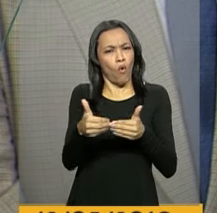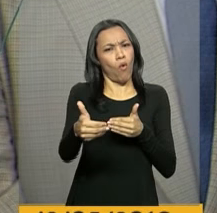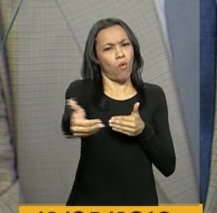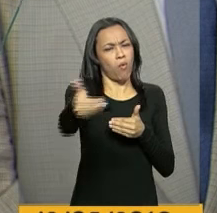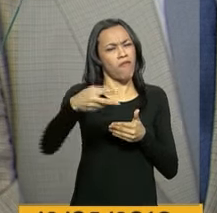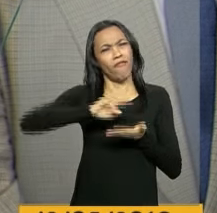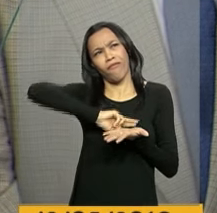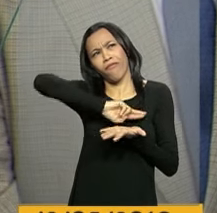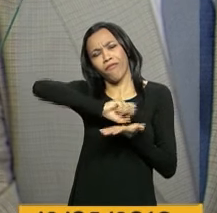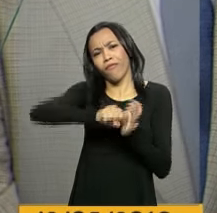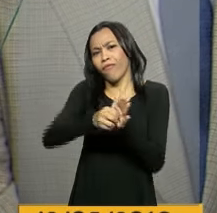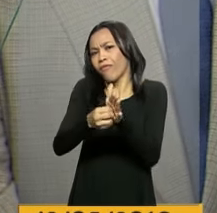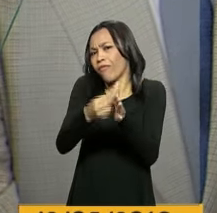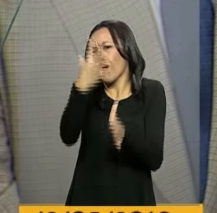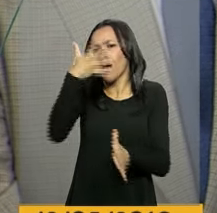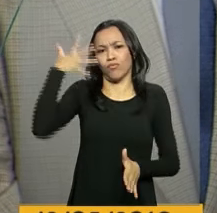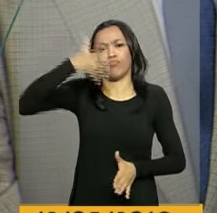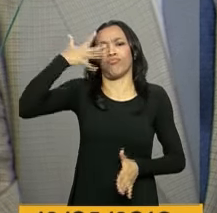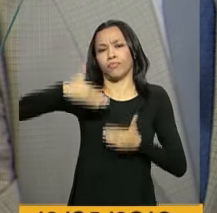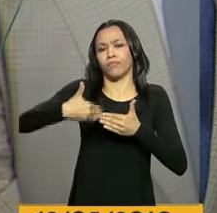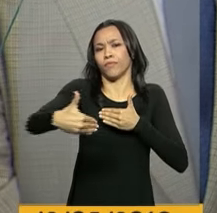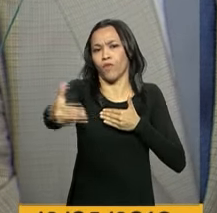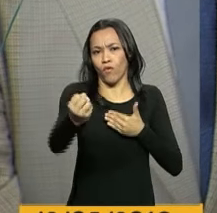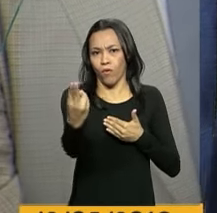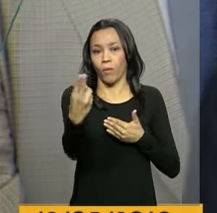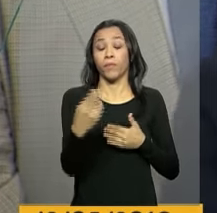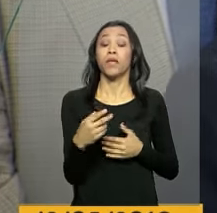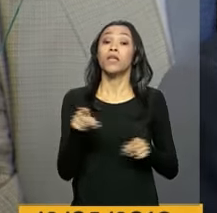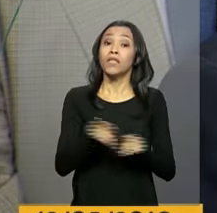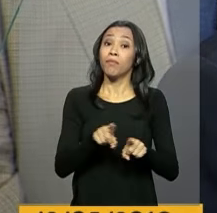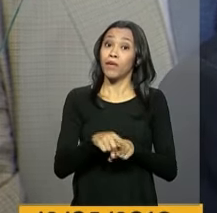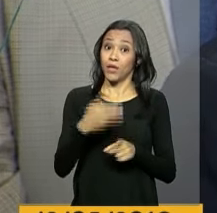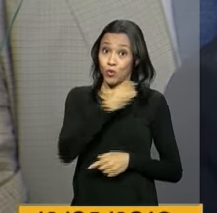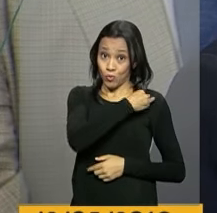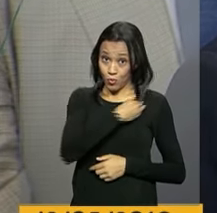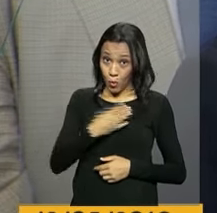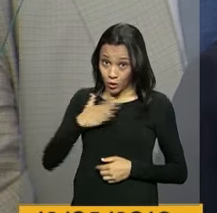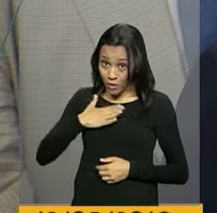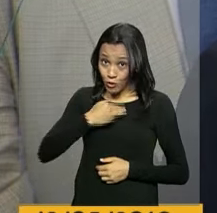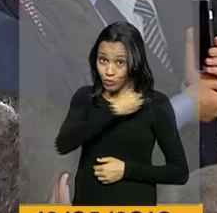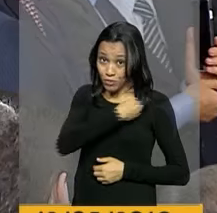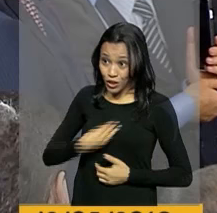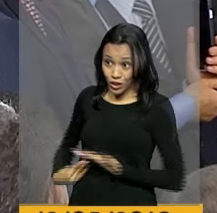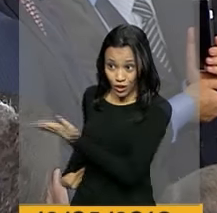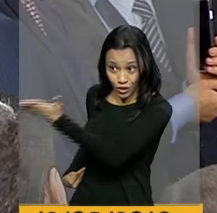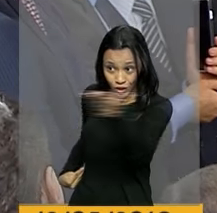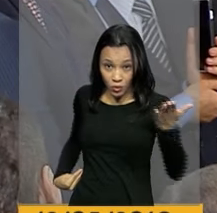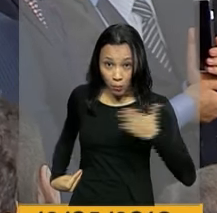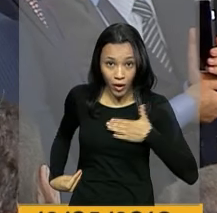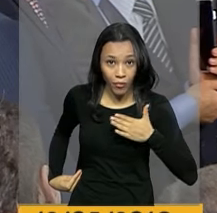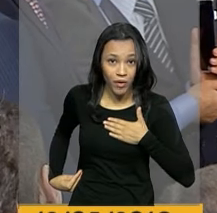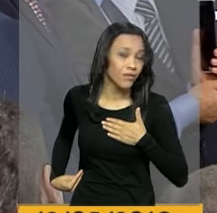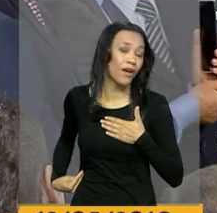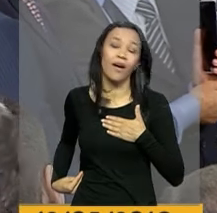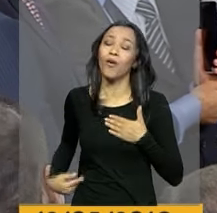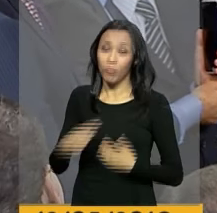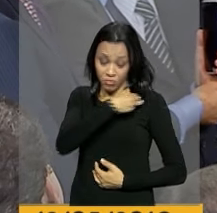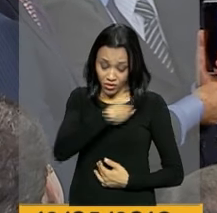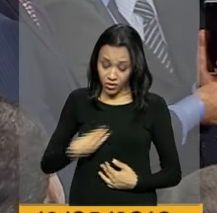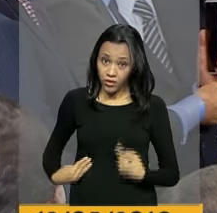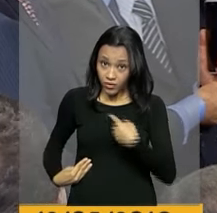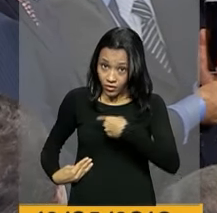pronunciamentos. E meus ministros também, meus ministros é exagerado, são ministros do governo. Né? O presidente não